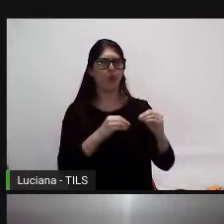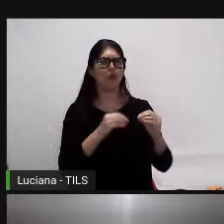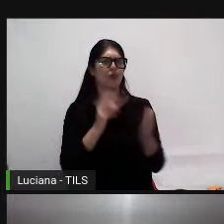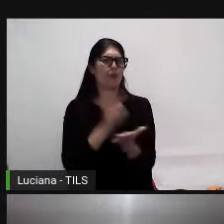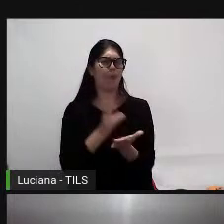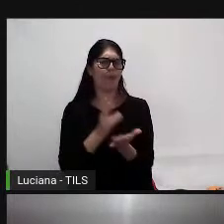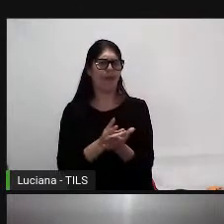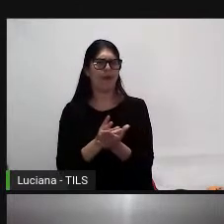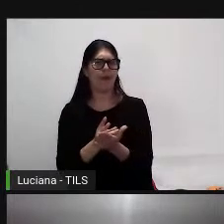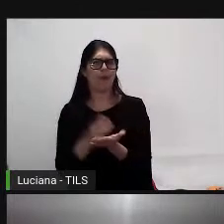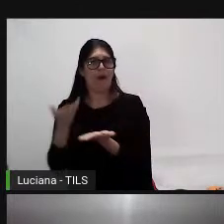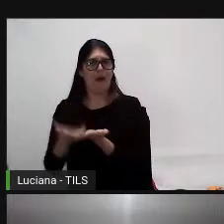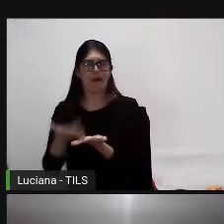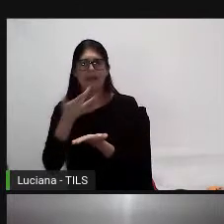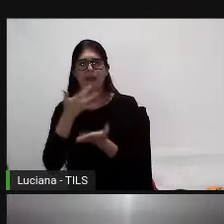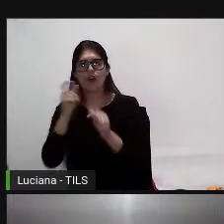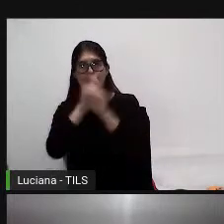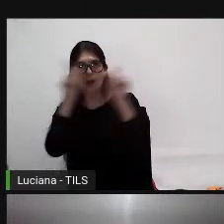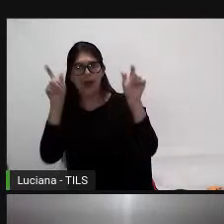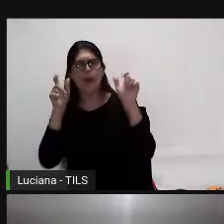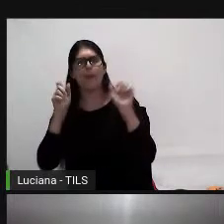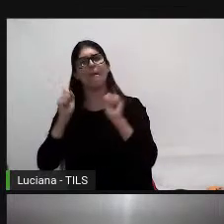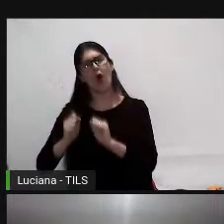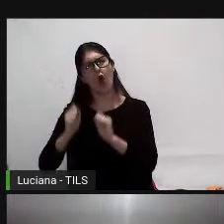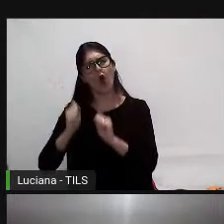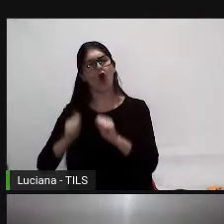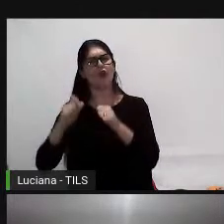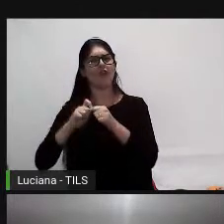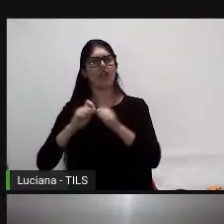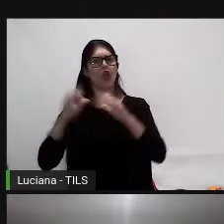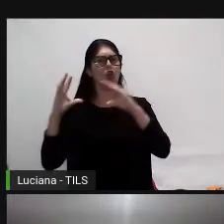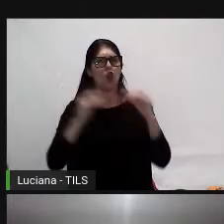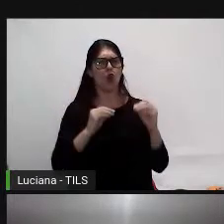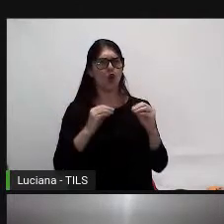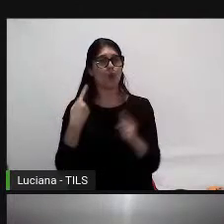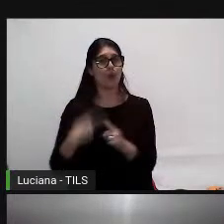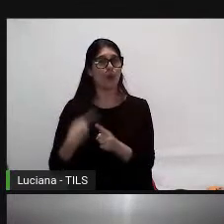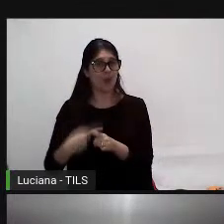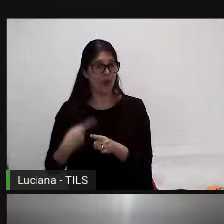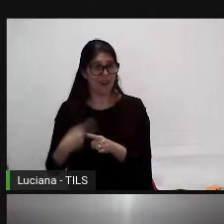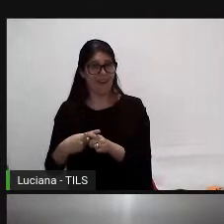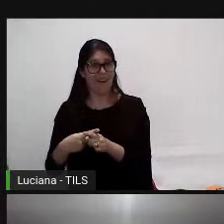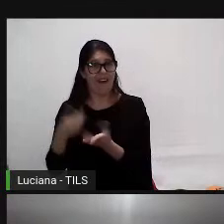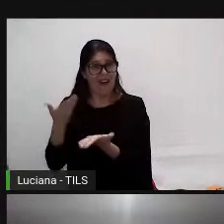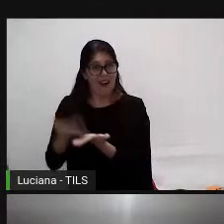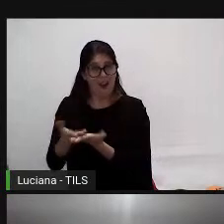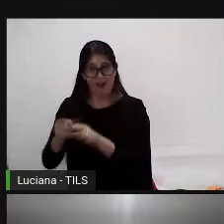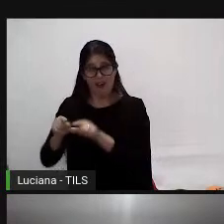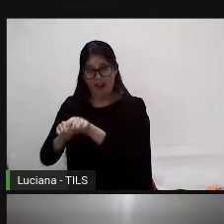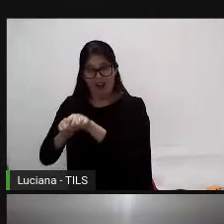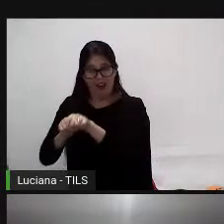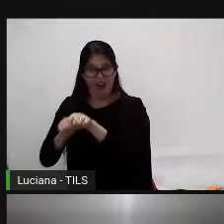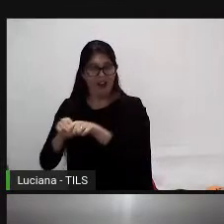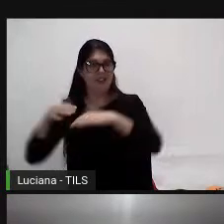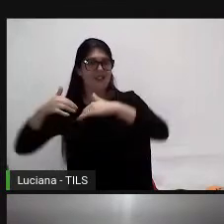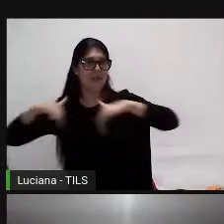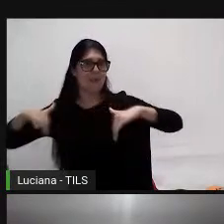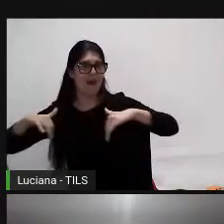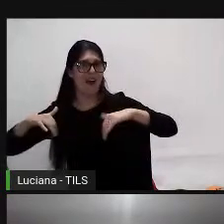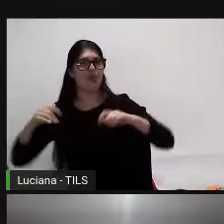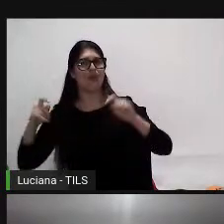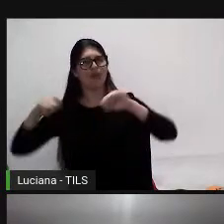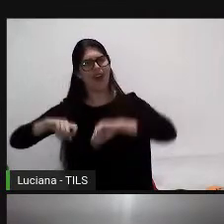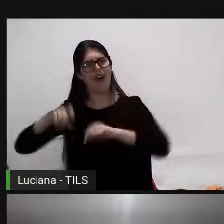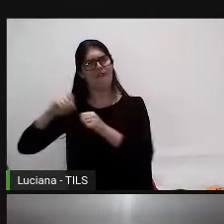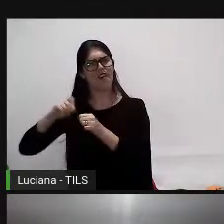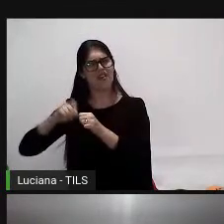ou manhã, mas faz à noite. A aula síncrona não tem esse problema. Então, quer dizer, vocês poderão desenvolver essas atividades porque está lá no